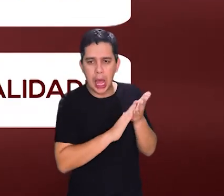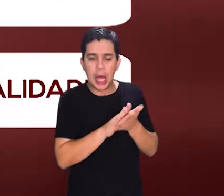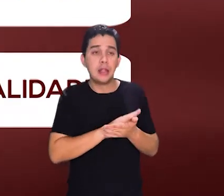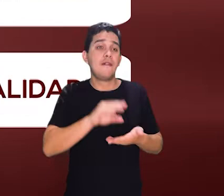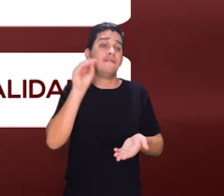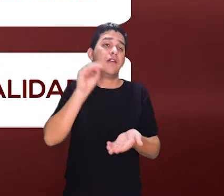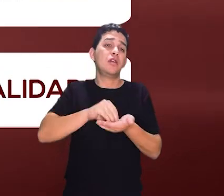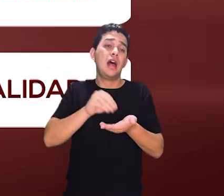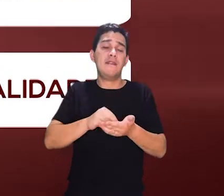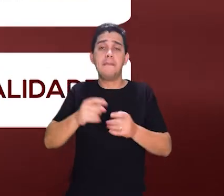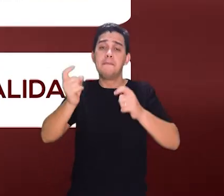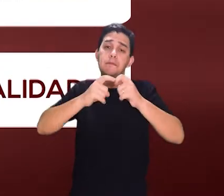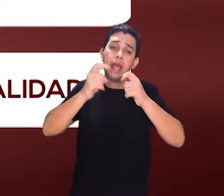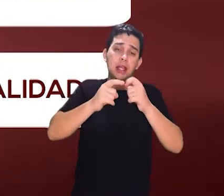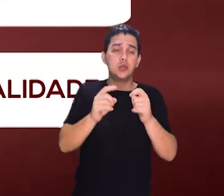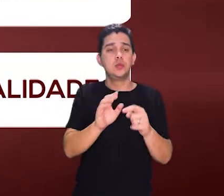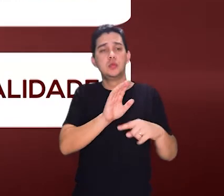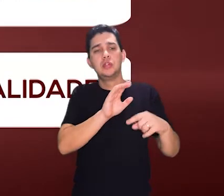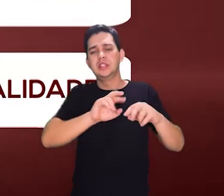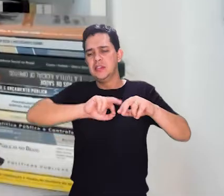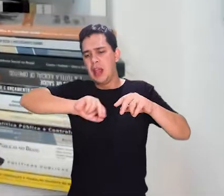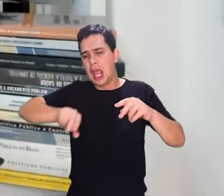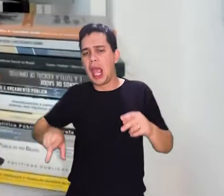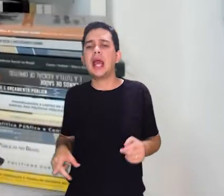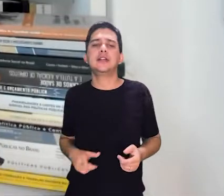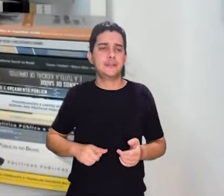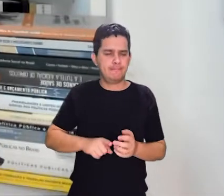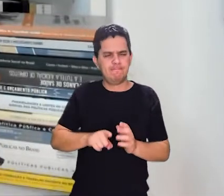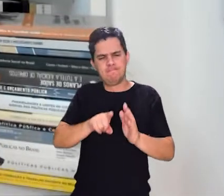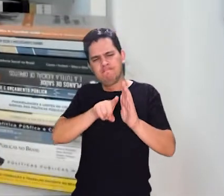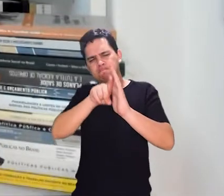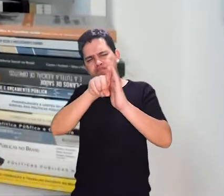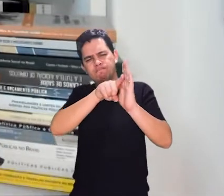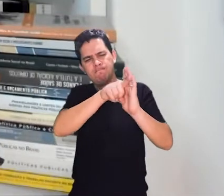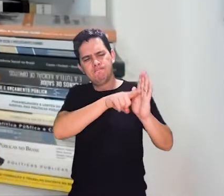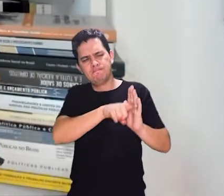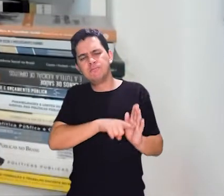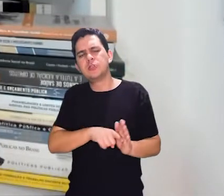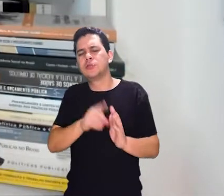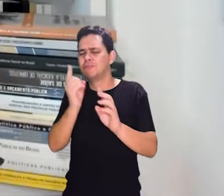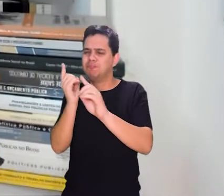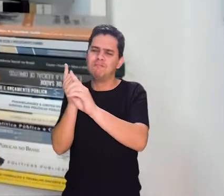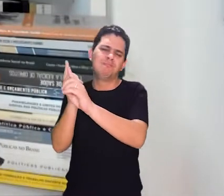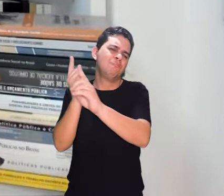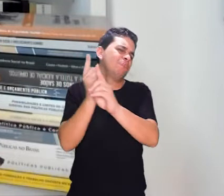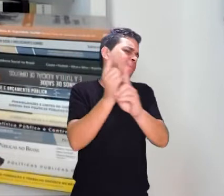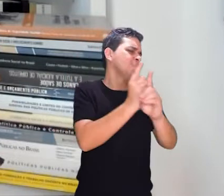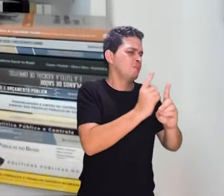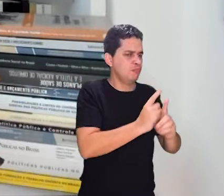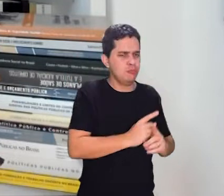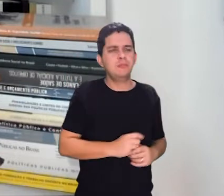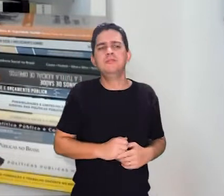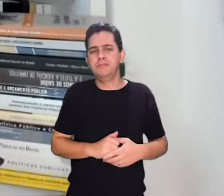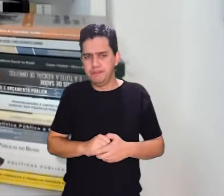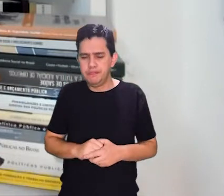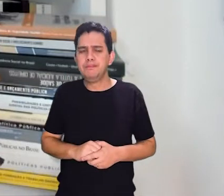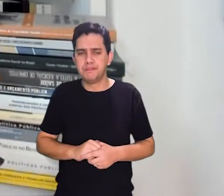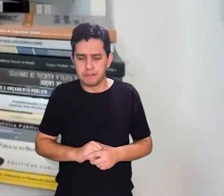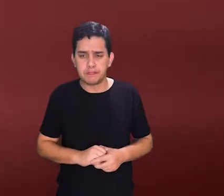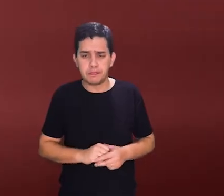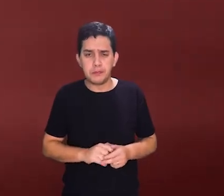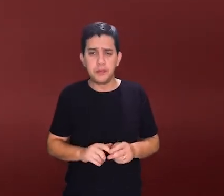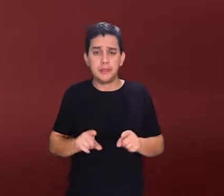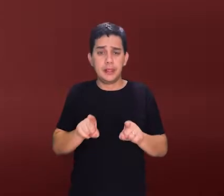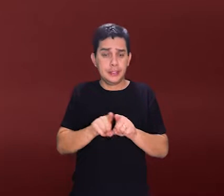questões foram objeto de análise pelas comissões de intervenção que foram nomeadas pelo Poder